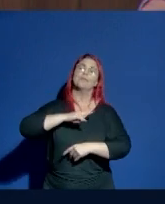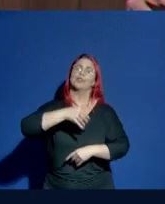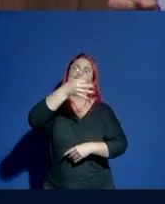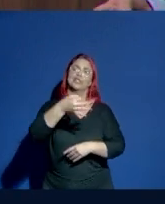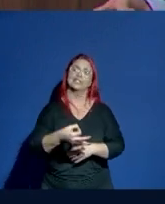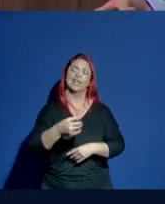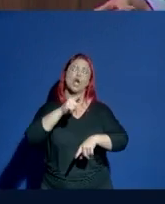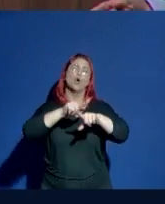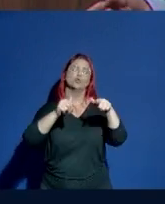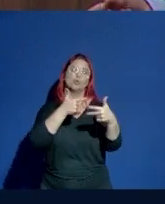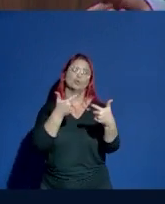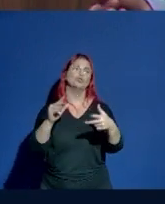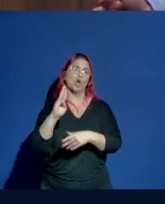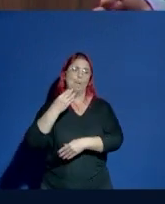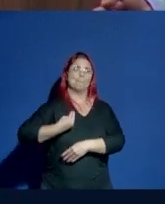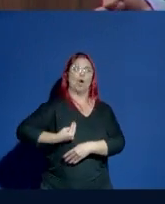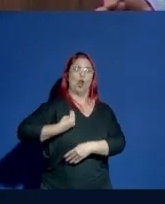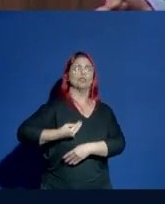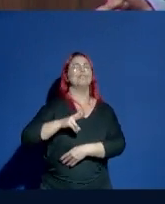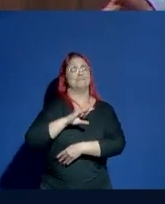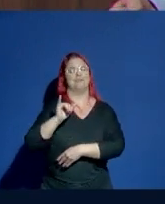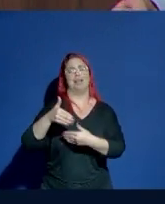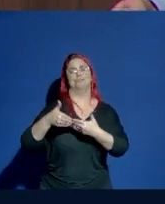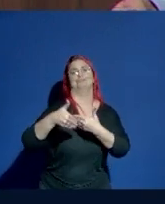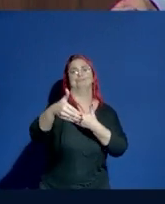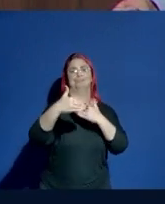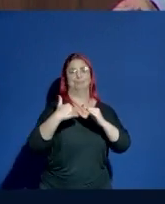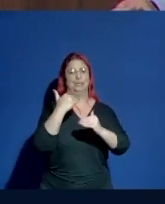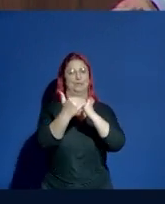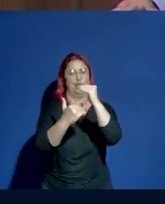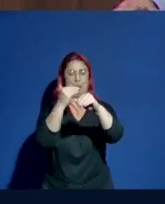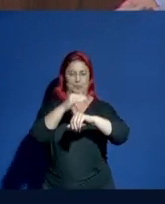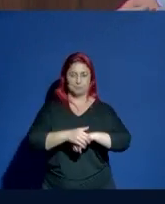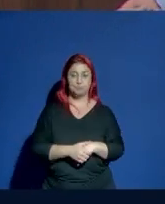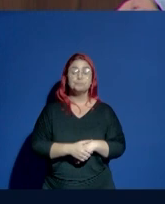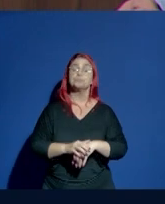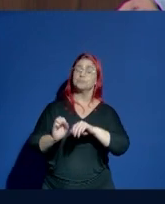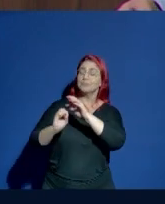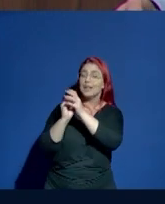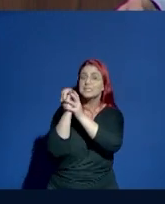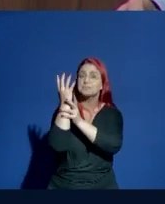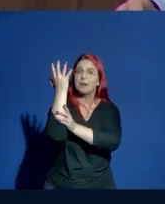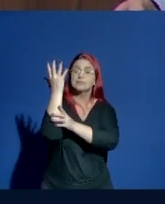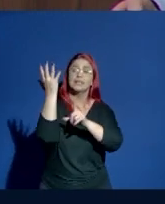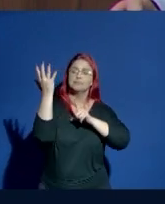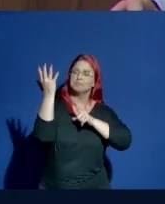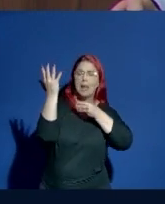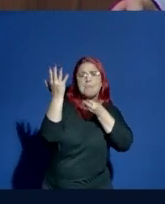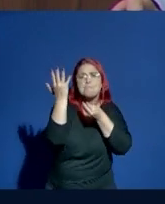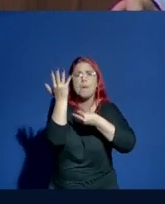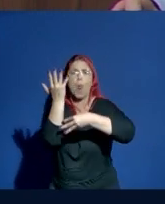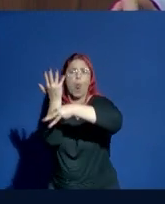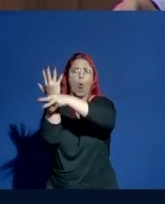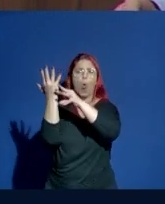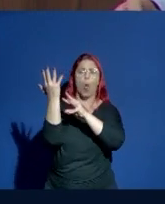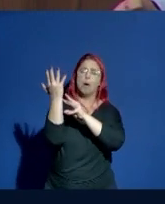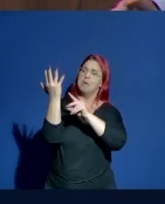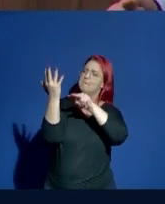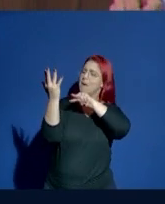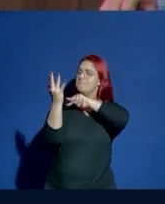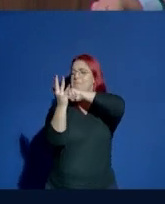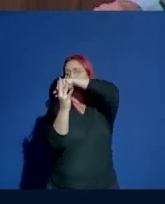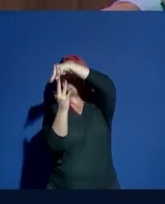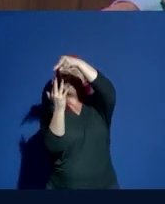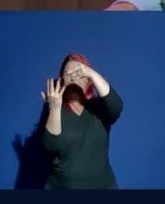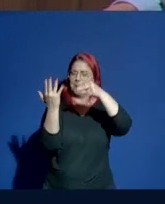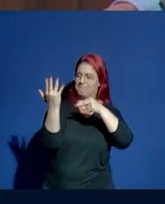certeza, serão o que propiciarão esse desenvolvimento. As plantas podem, com essa interação, com essa visão holística,